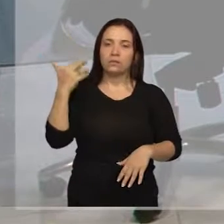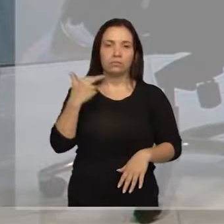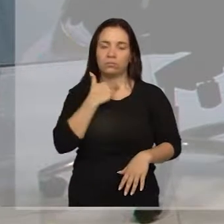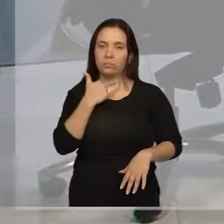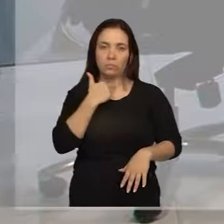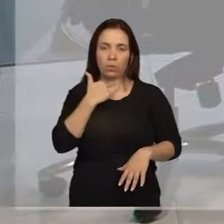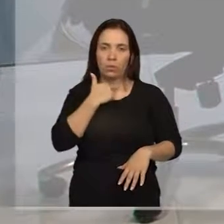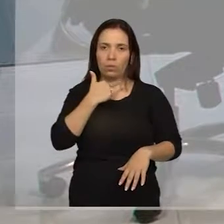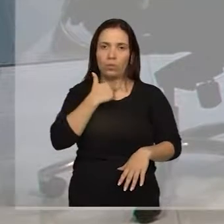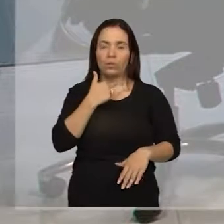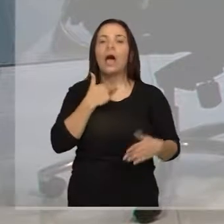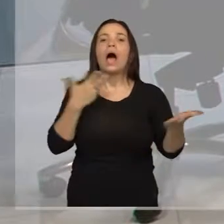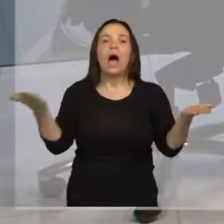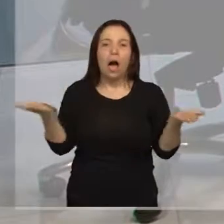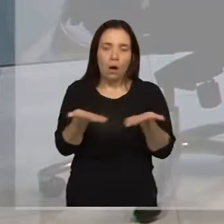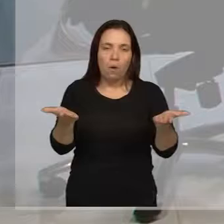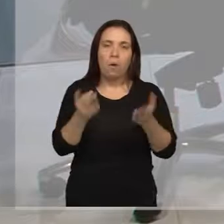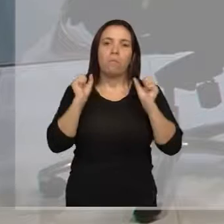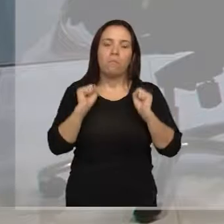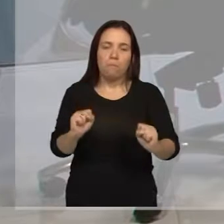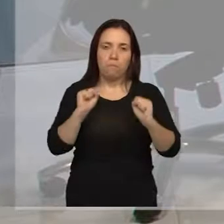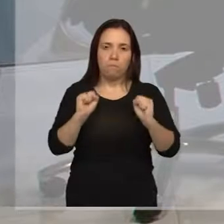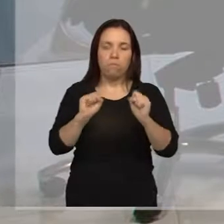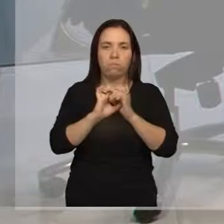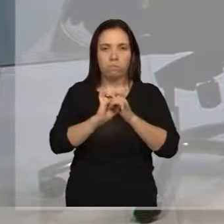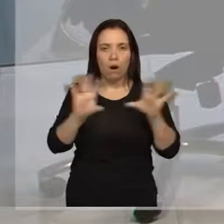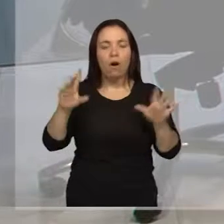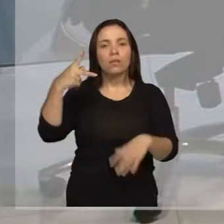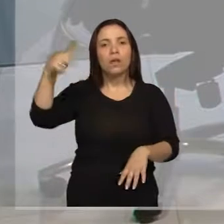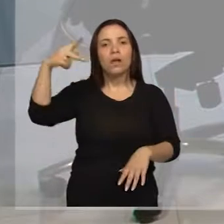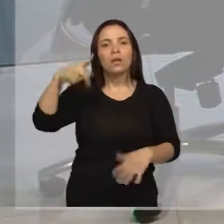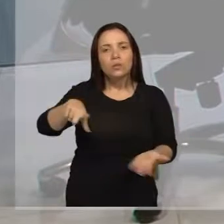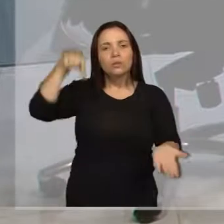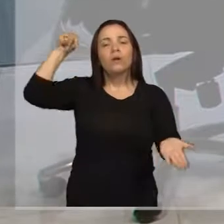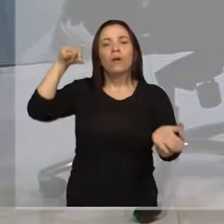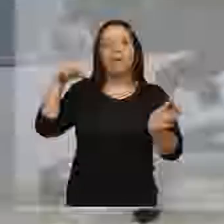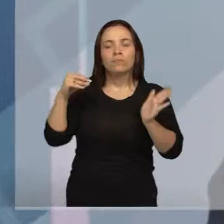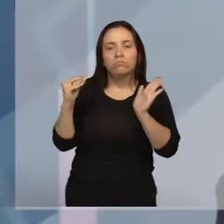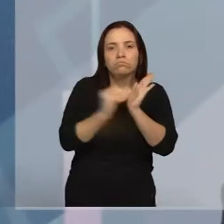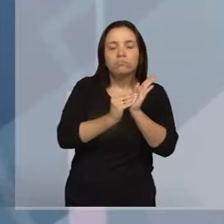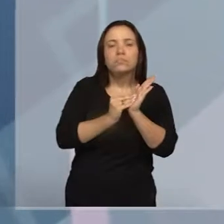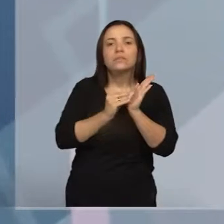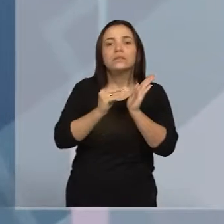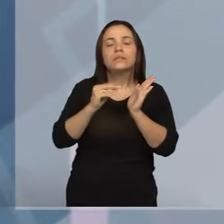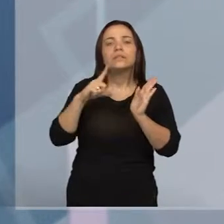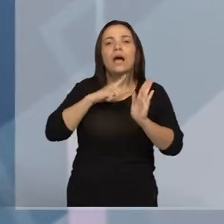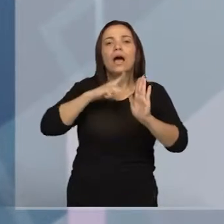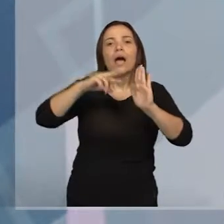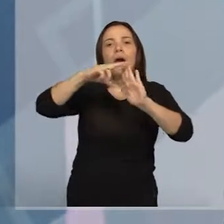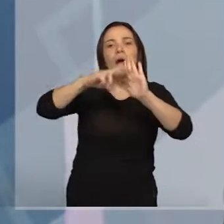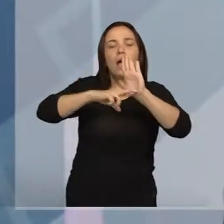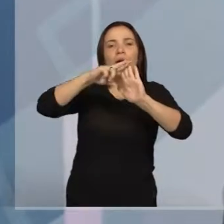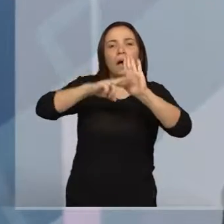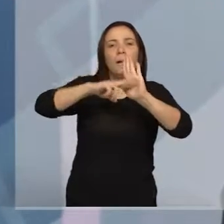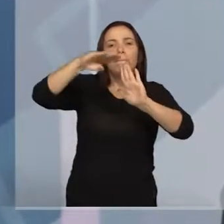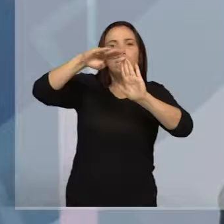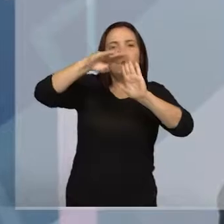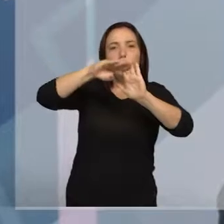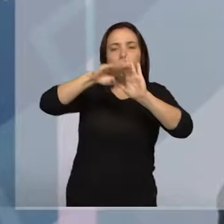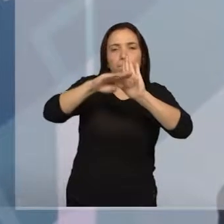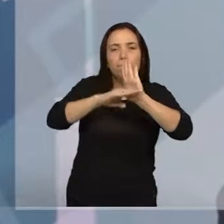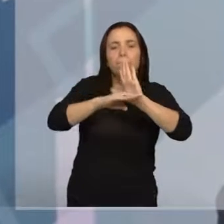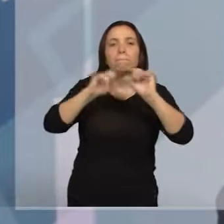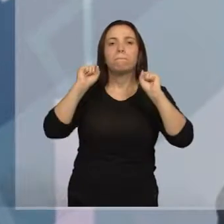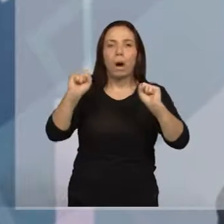autoridade, que agora poderão, ao seu bel prazer, claro que estabelecendo os critérios que o protocolo manda, poderão